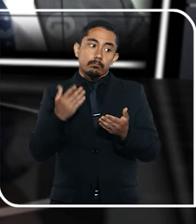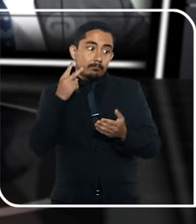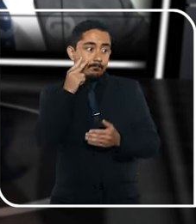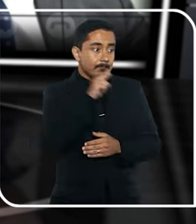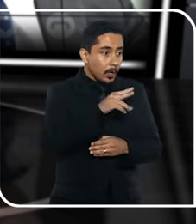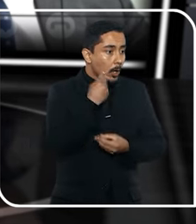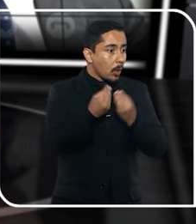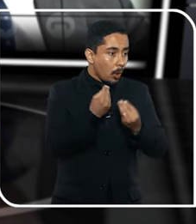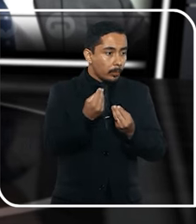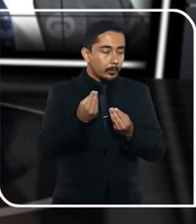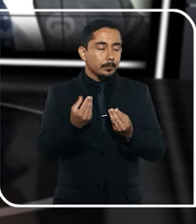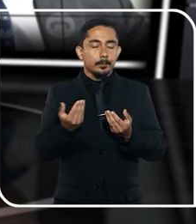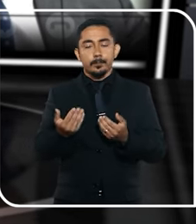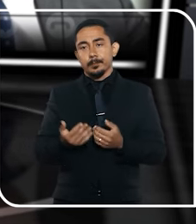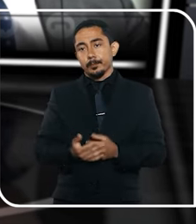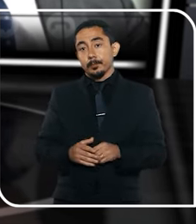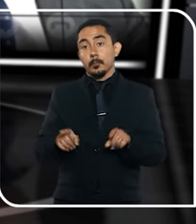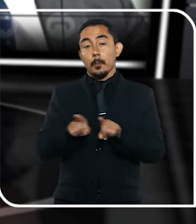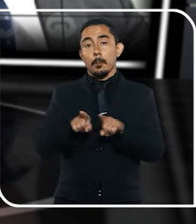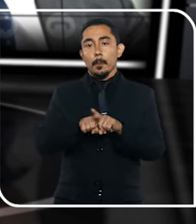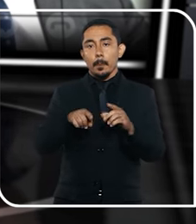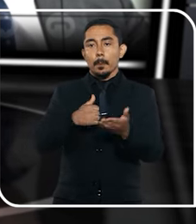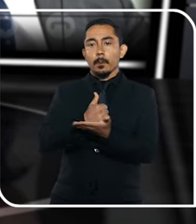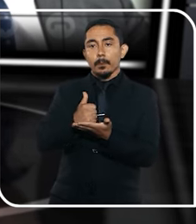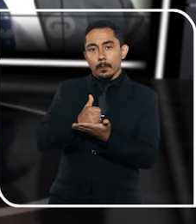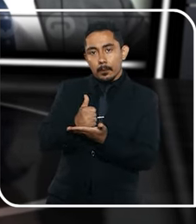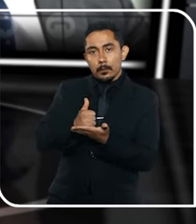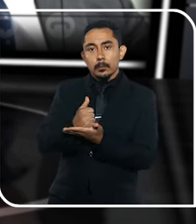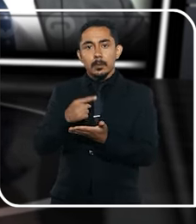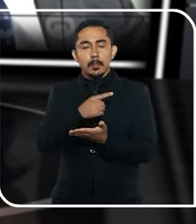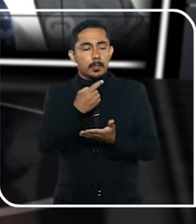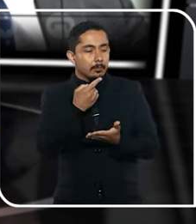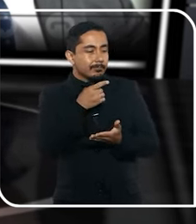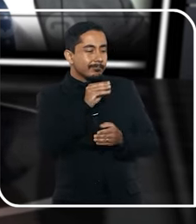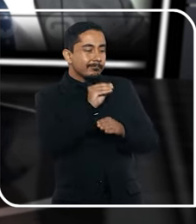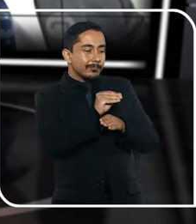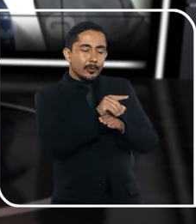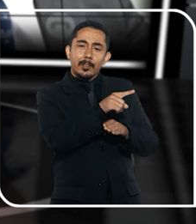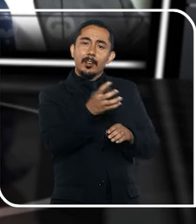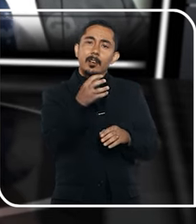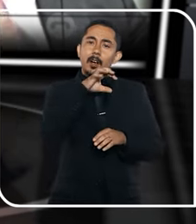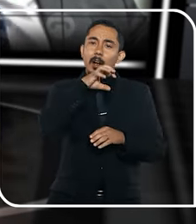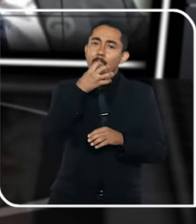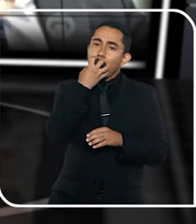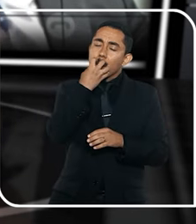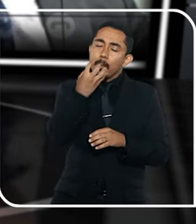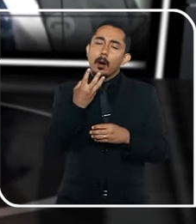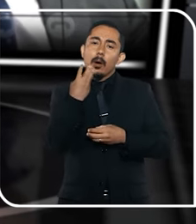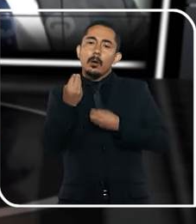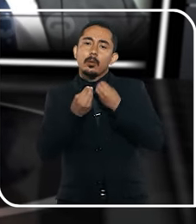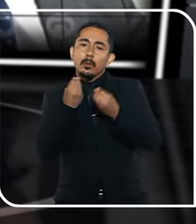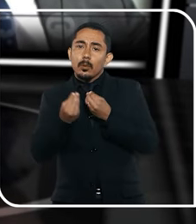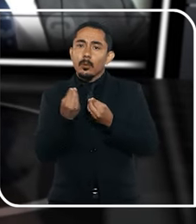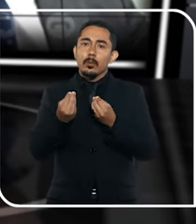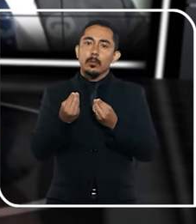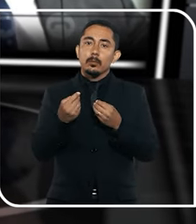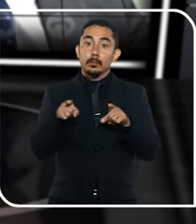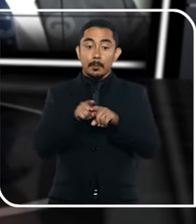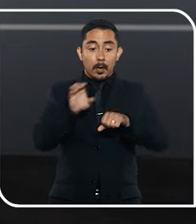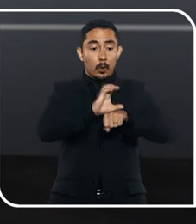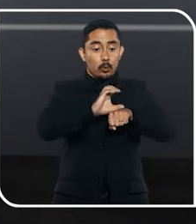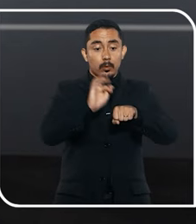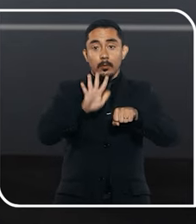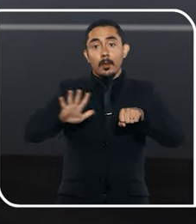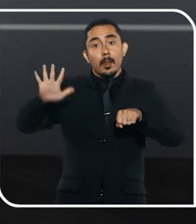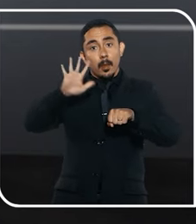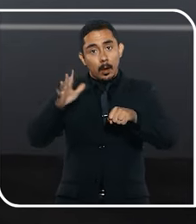o animal de estimação, e também com base no bem-estar dos animais. Ele usou a Constituição